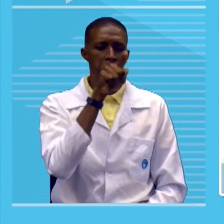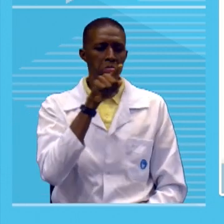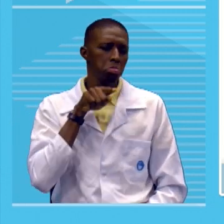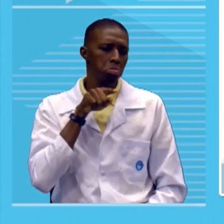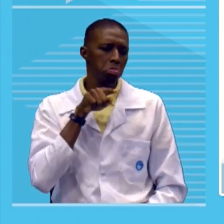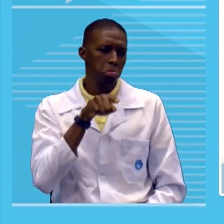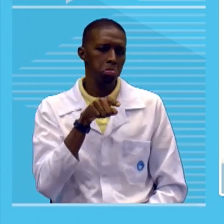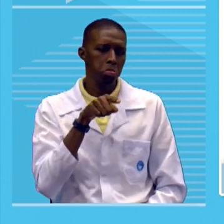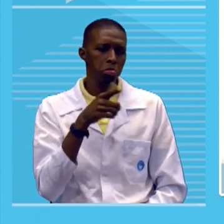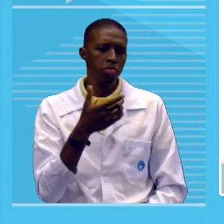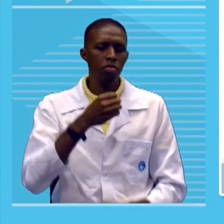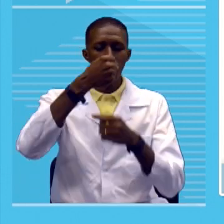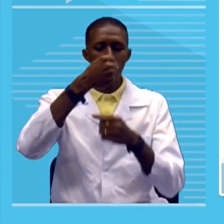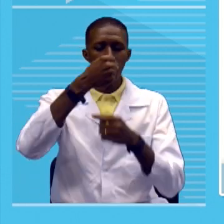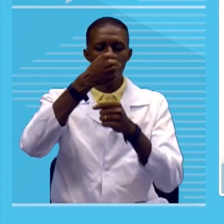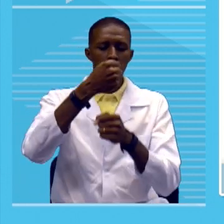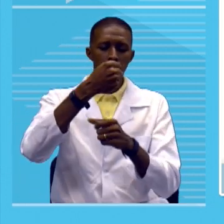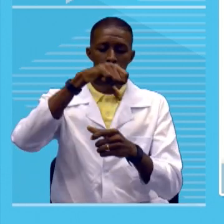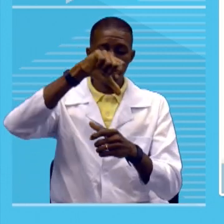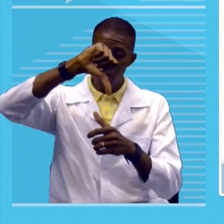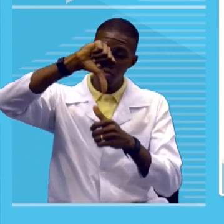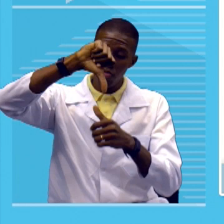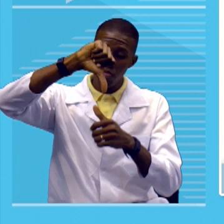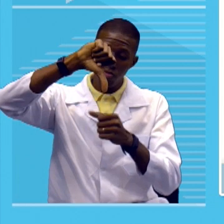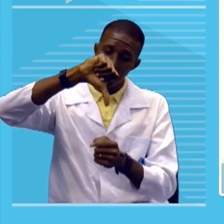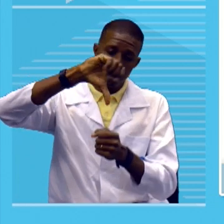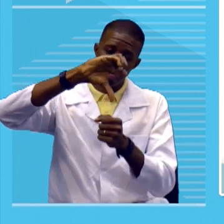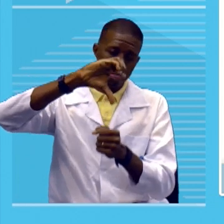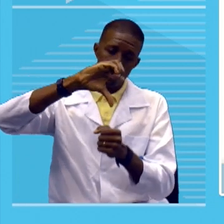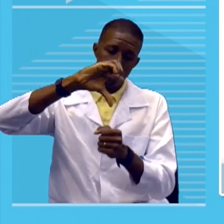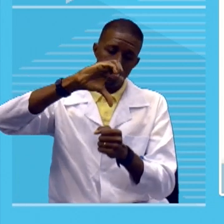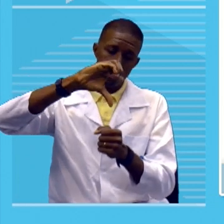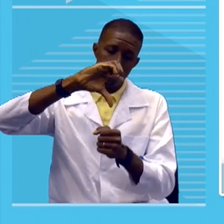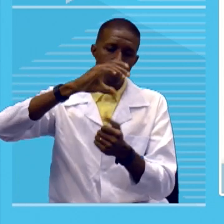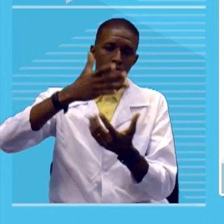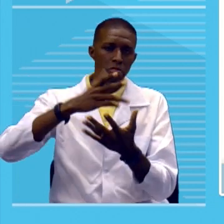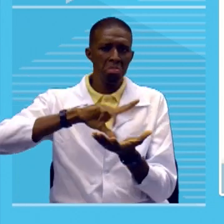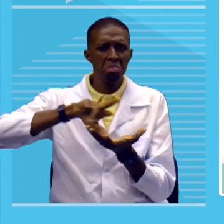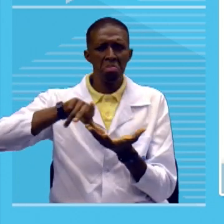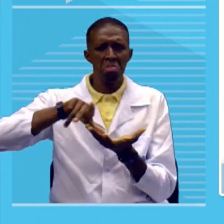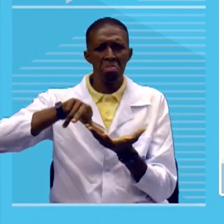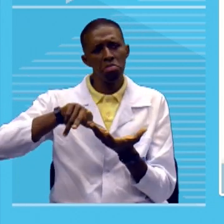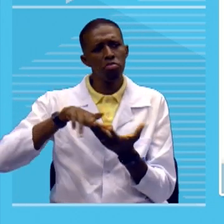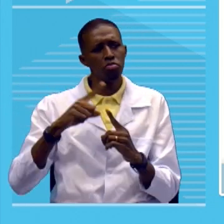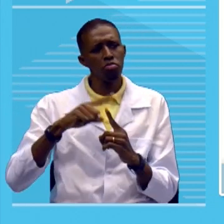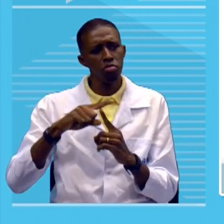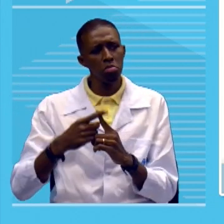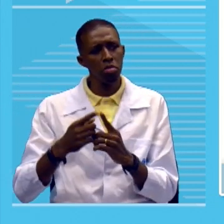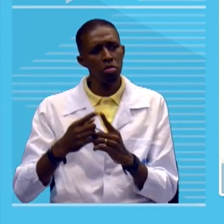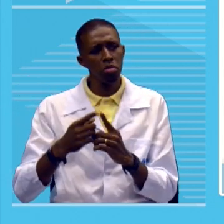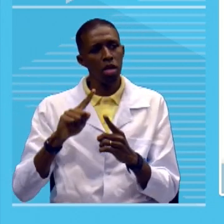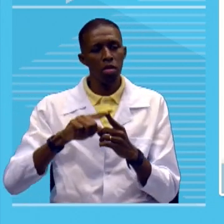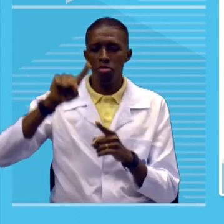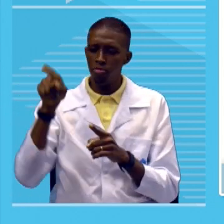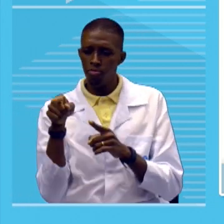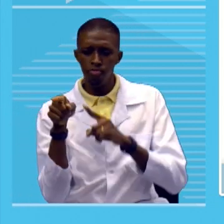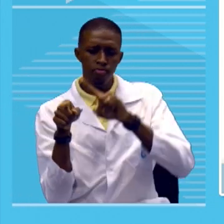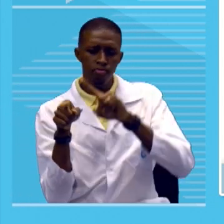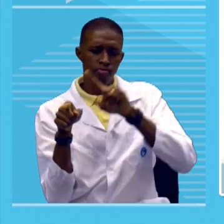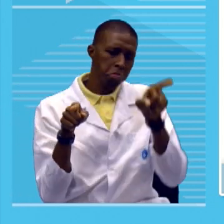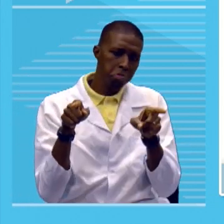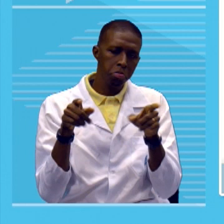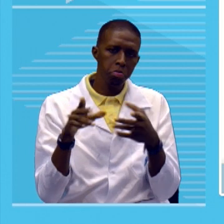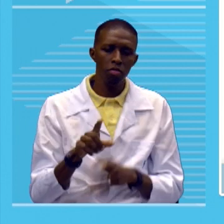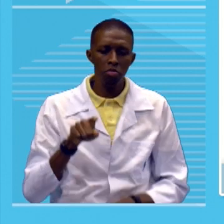verde, outra na cor azul, né? Eu estou vendo também aí parênteses, nessa cor laranja.